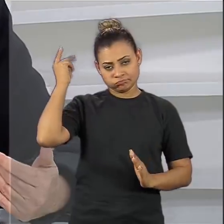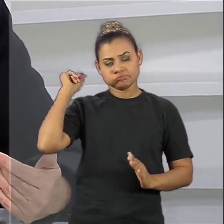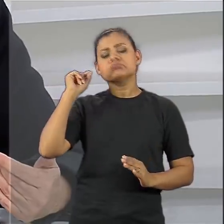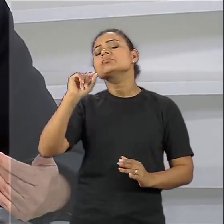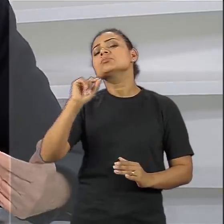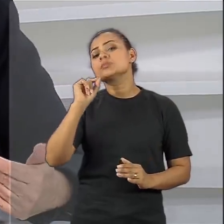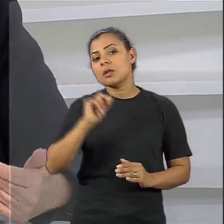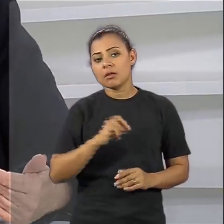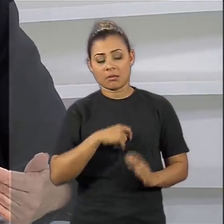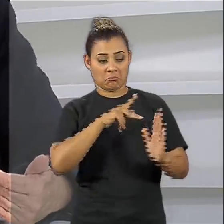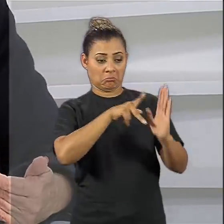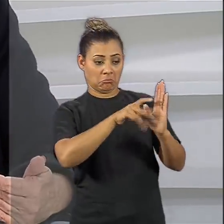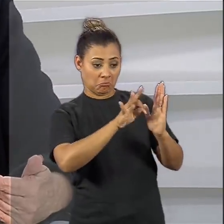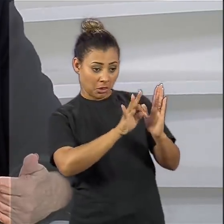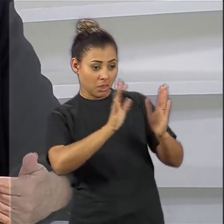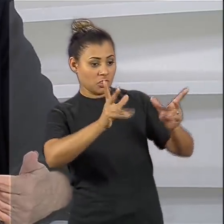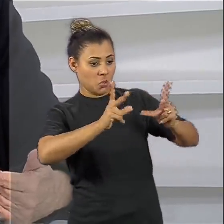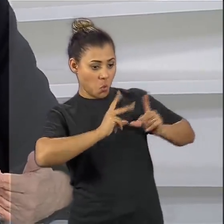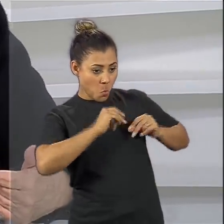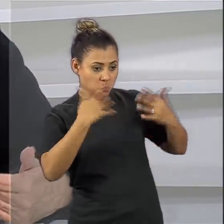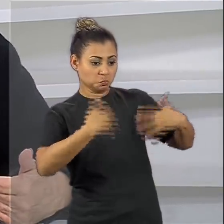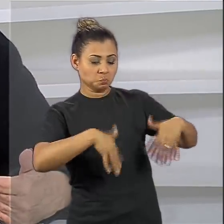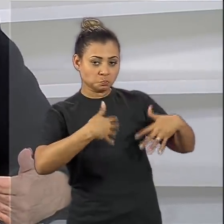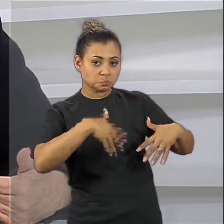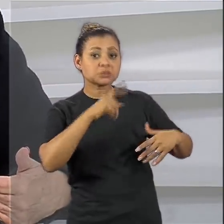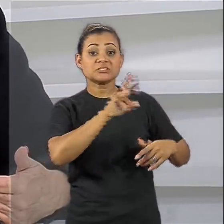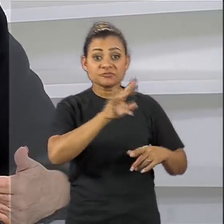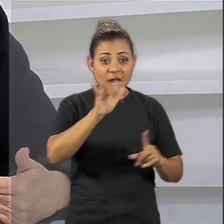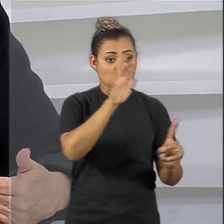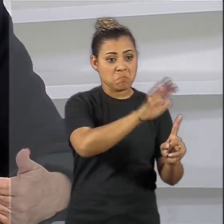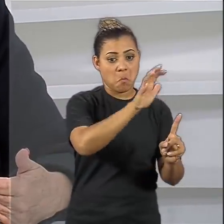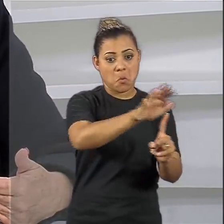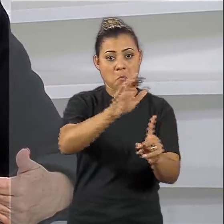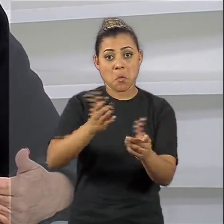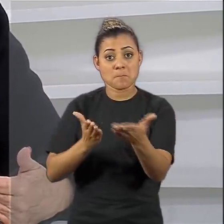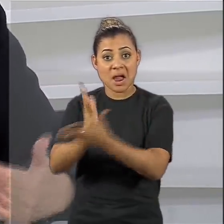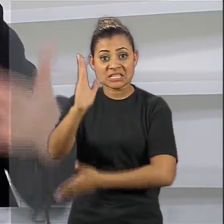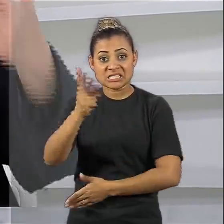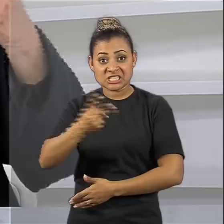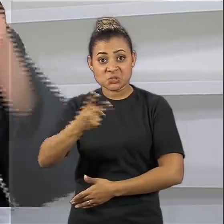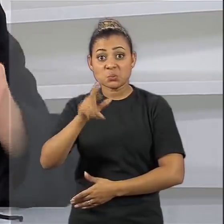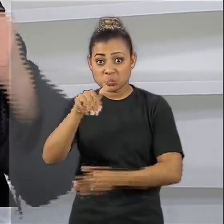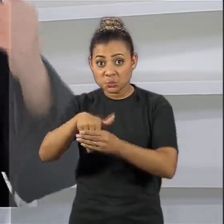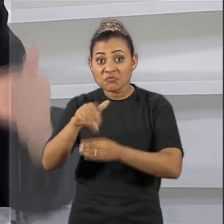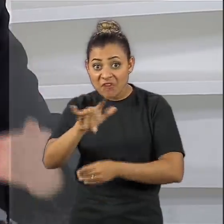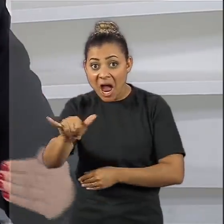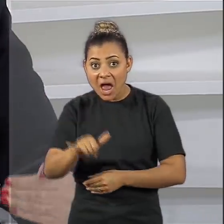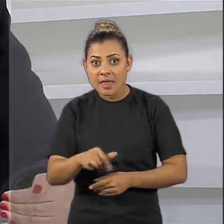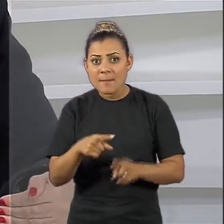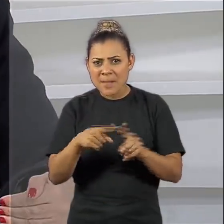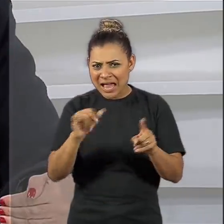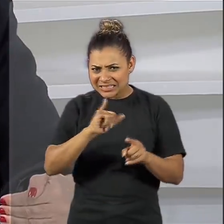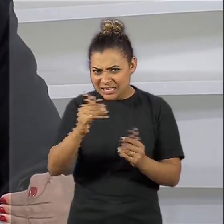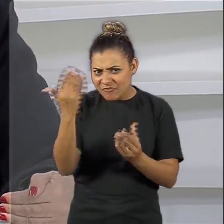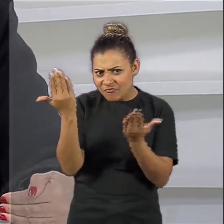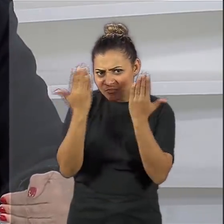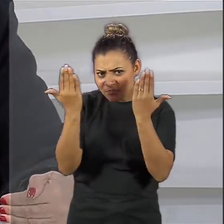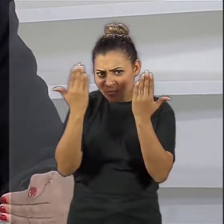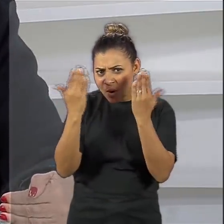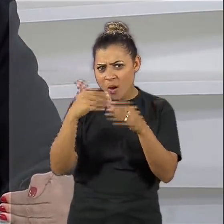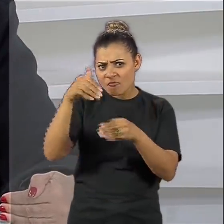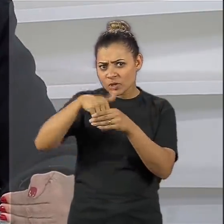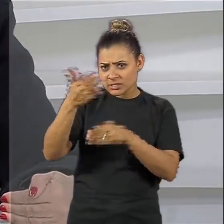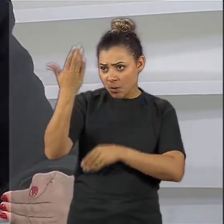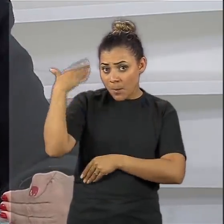como praticamente vaga cativa no segundo turno. Mas se você pega a última referência de eleição, foi a